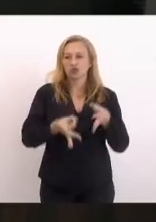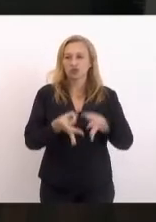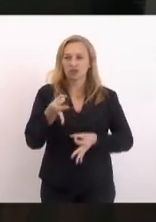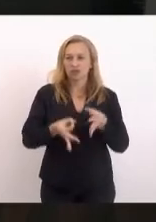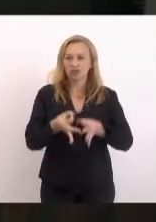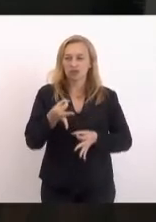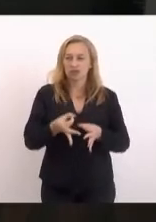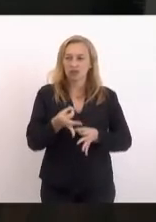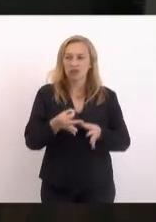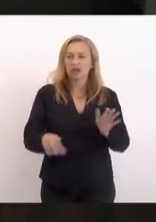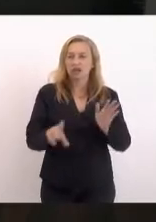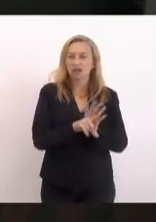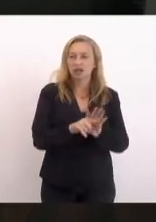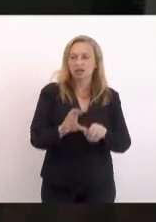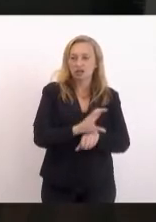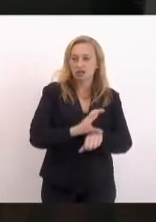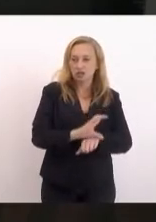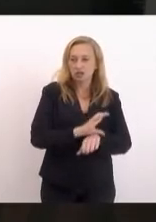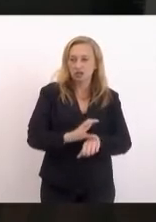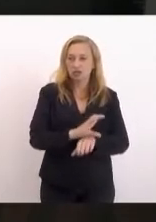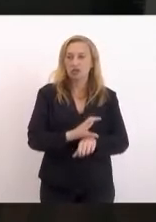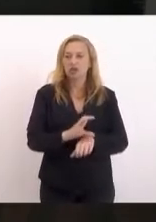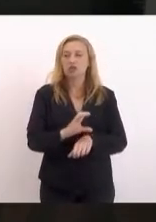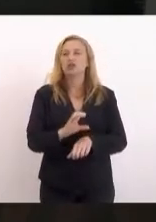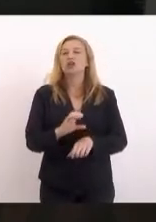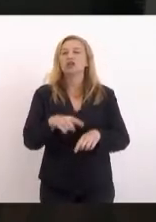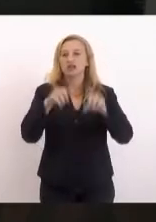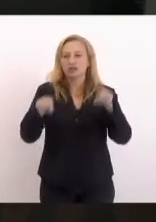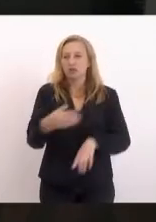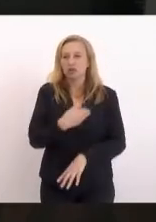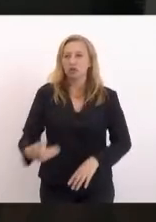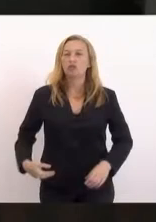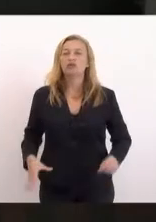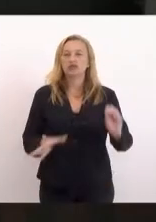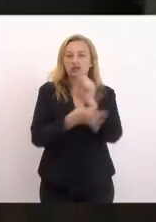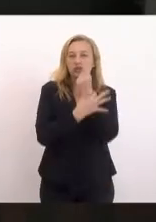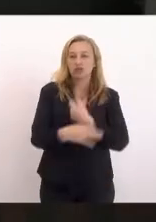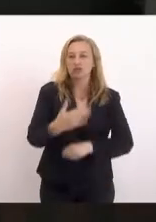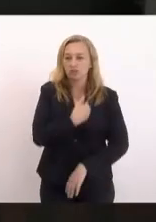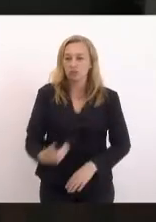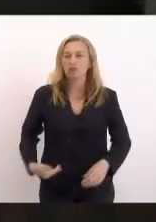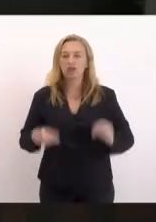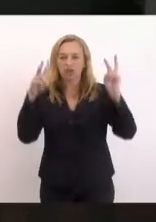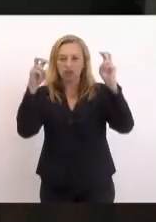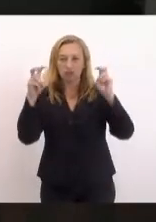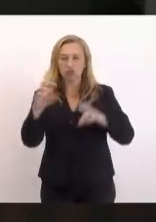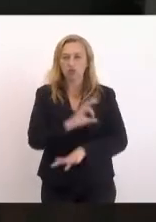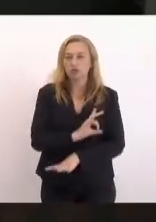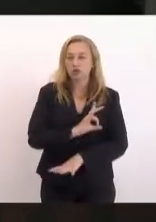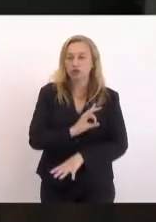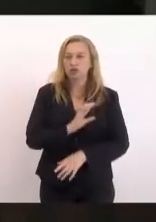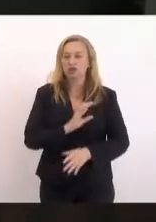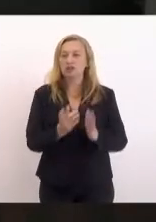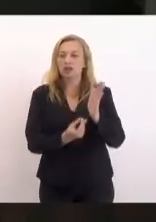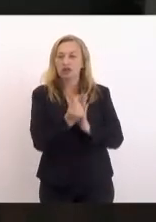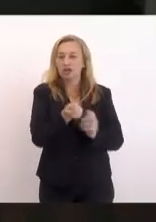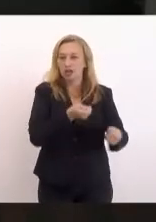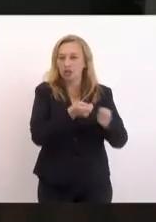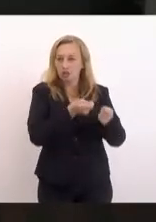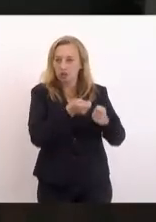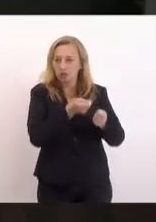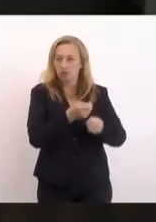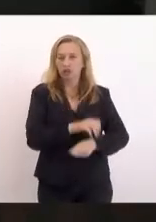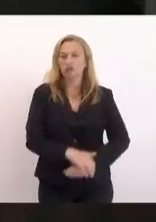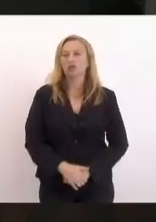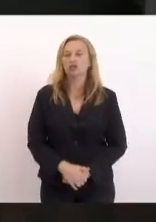de Legislação Constitucional Complementar e Códigos, de Servidores Públicos, de Segurança Pública e Assuntos de Polícia, de Orçamento, Finanças, Fiscalização Financeira